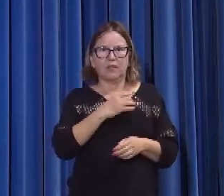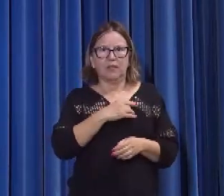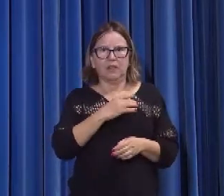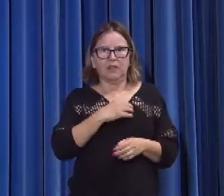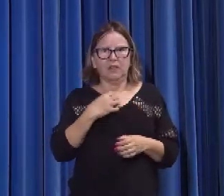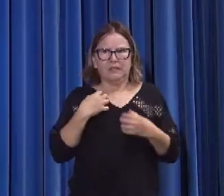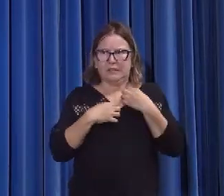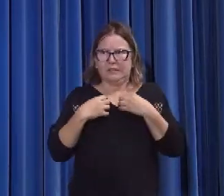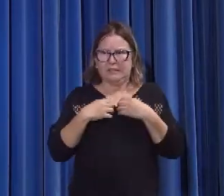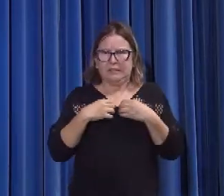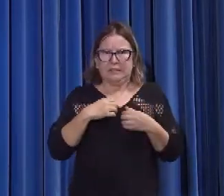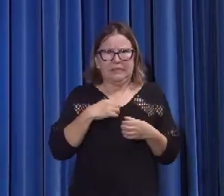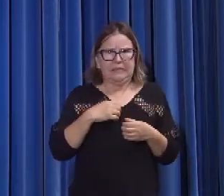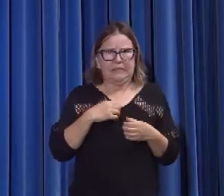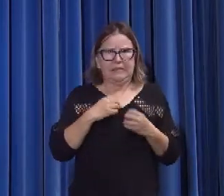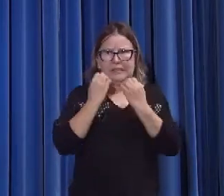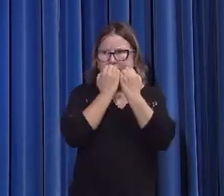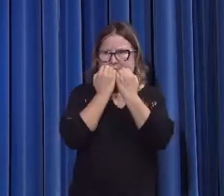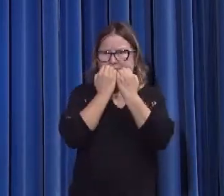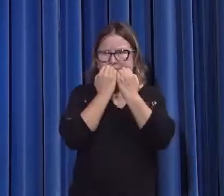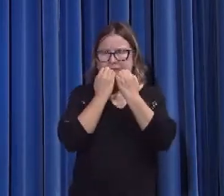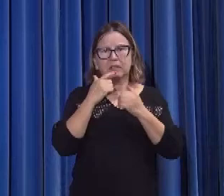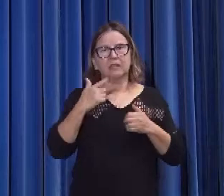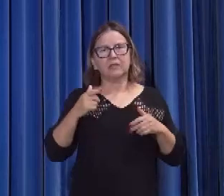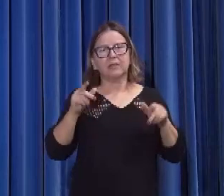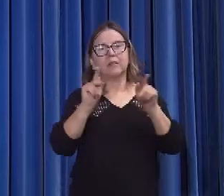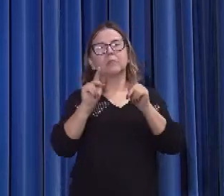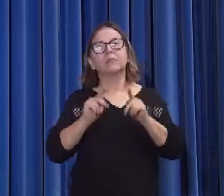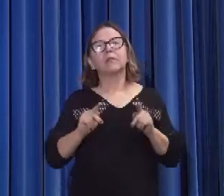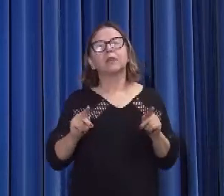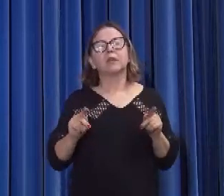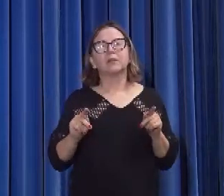com medo, sem paz?